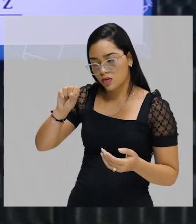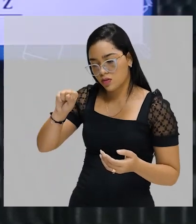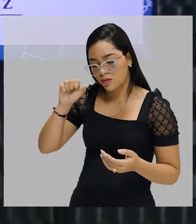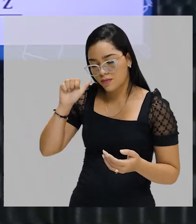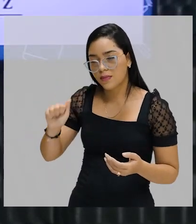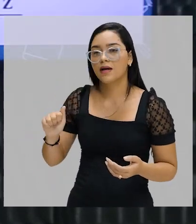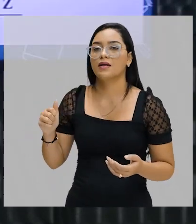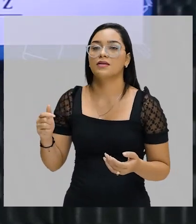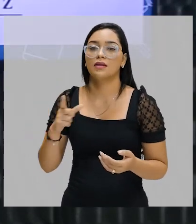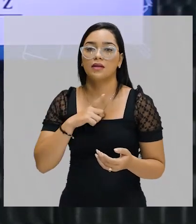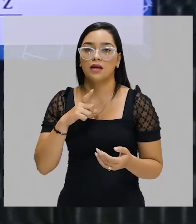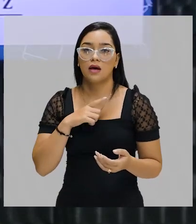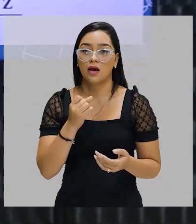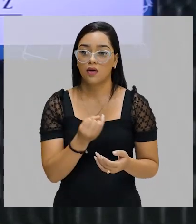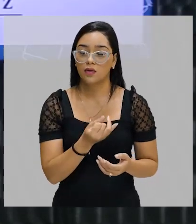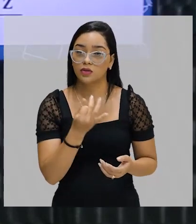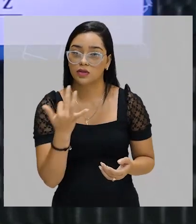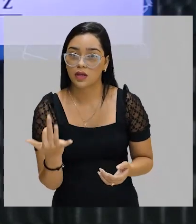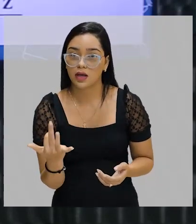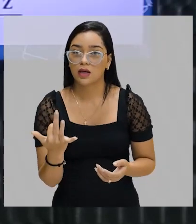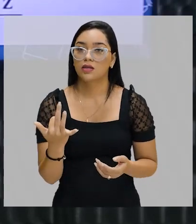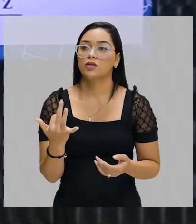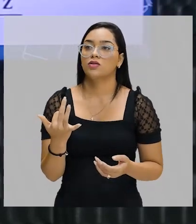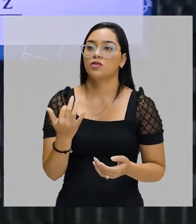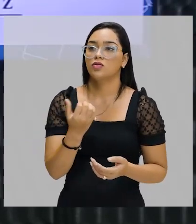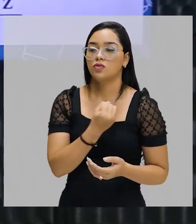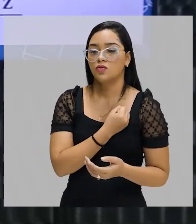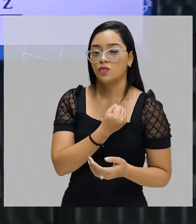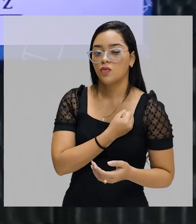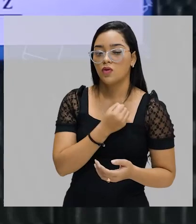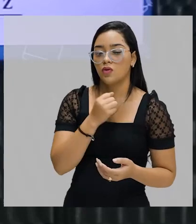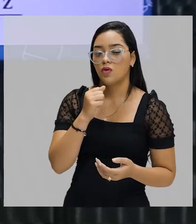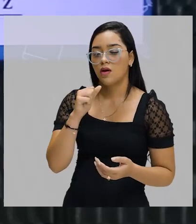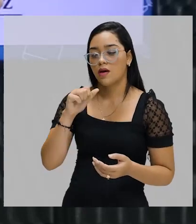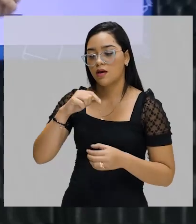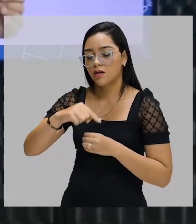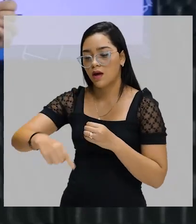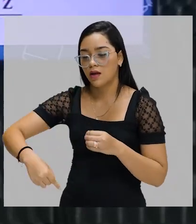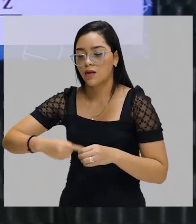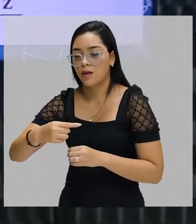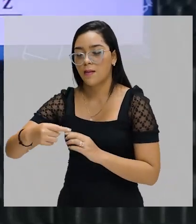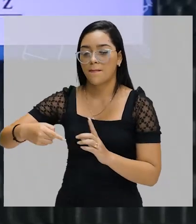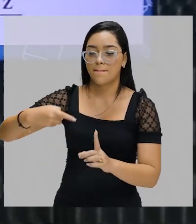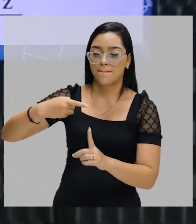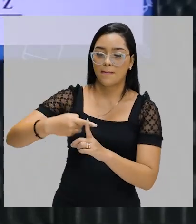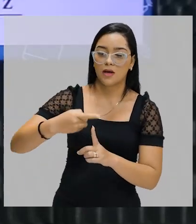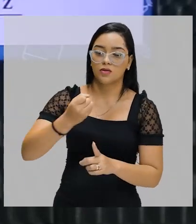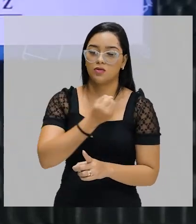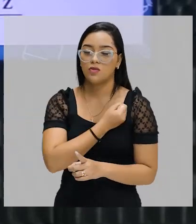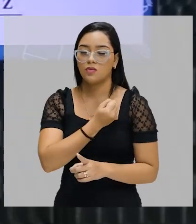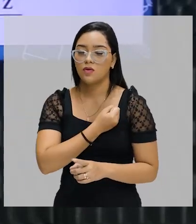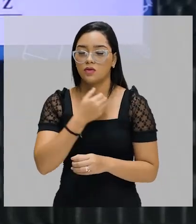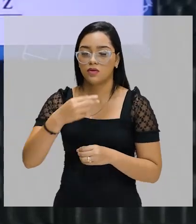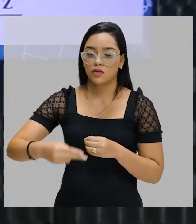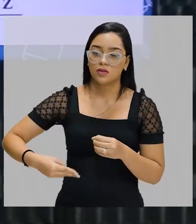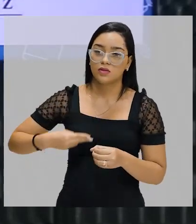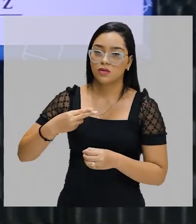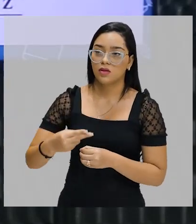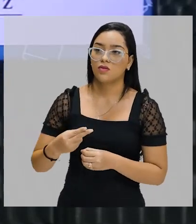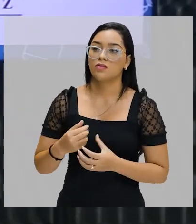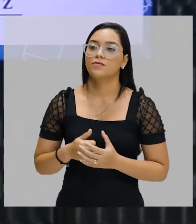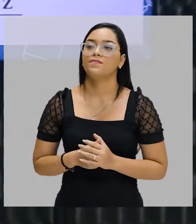é a quantidade do número atômico, né? Vai ser a soma do número atômico mais o número de nêutrons. Tá